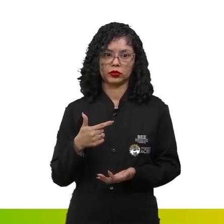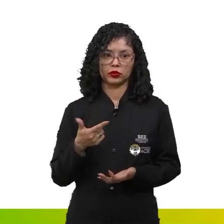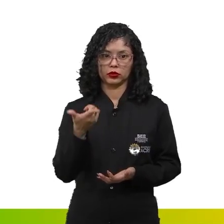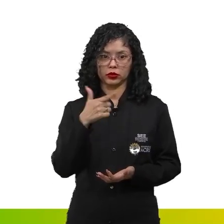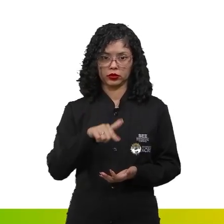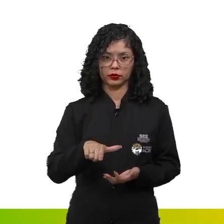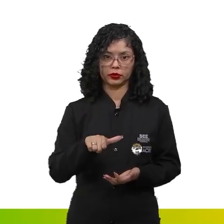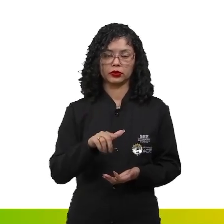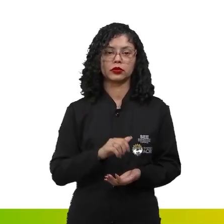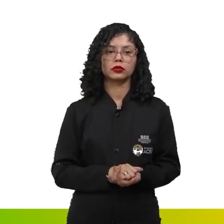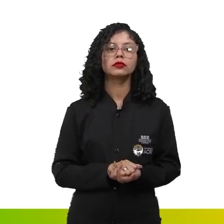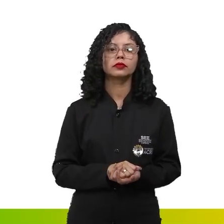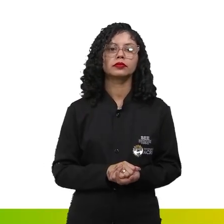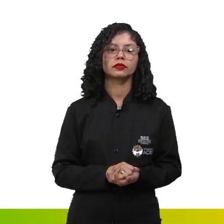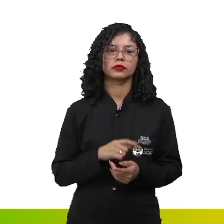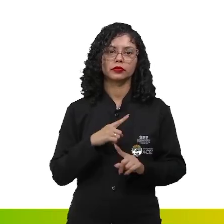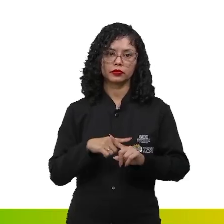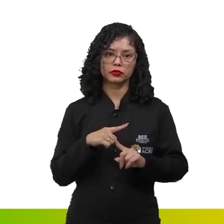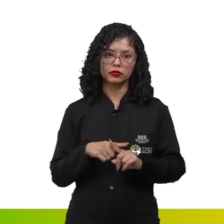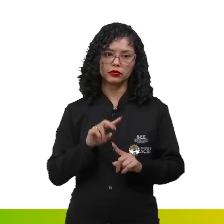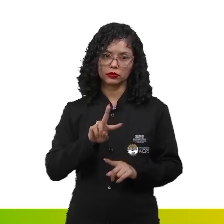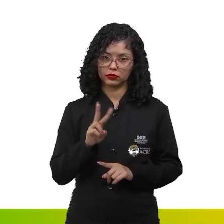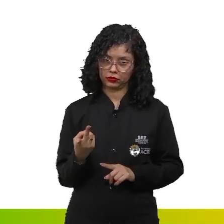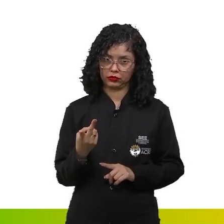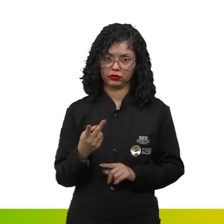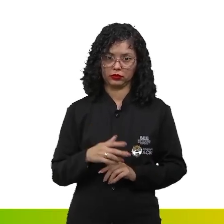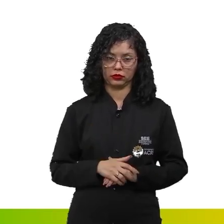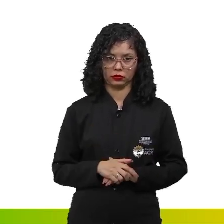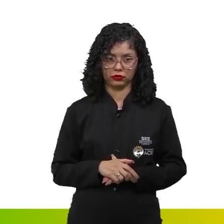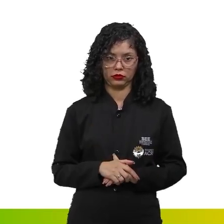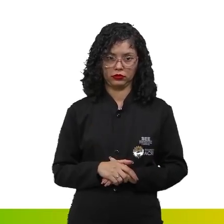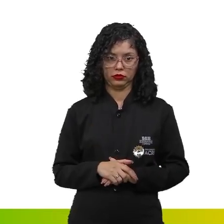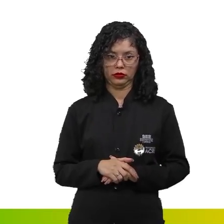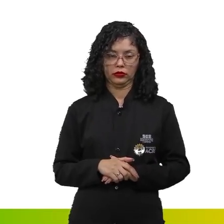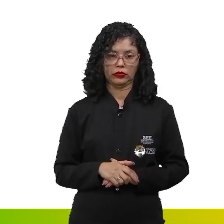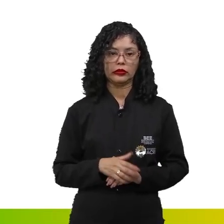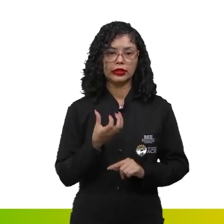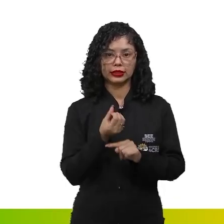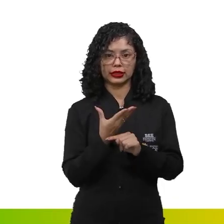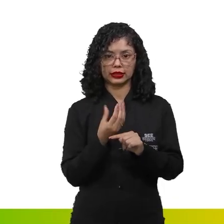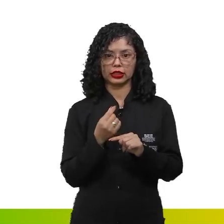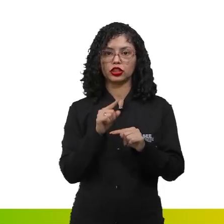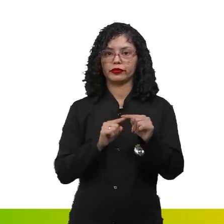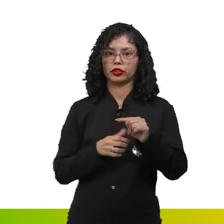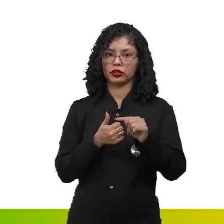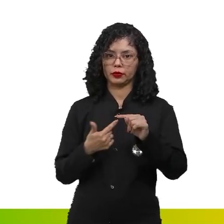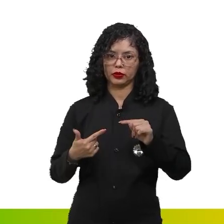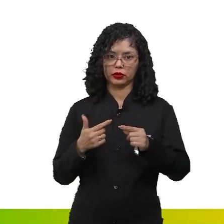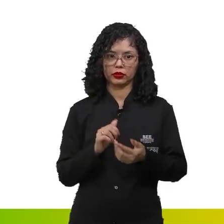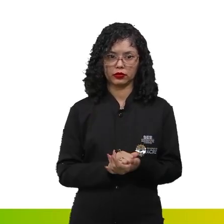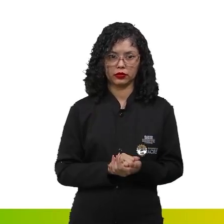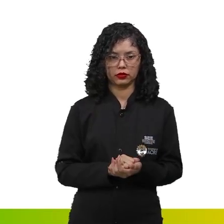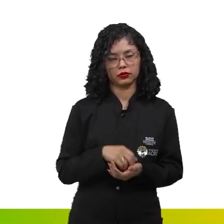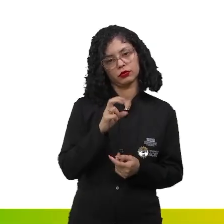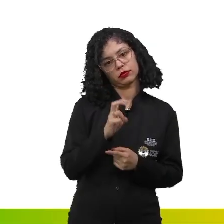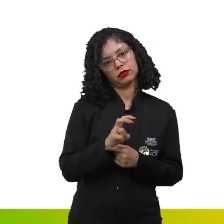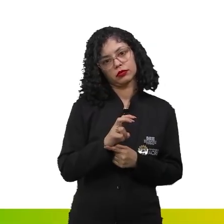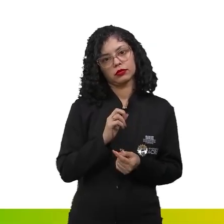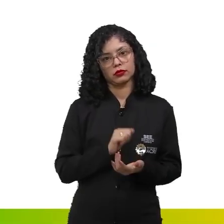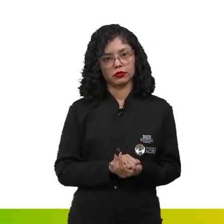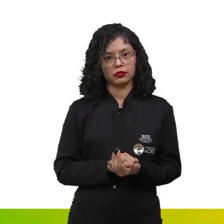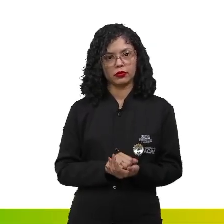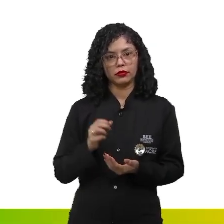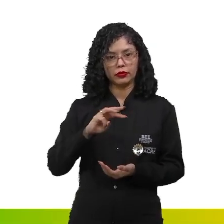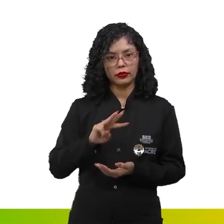repete o primeiro e multiplica pelo inverso do segundo. 60 por 12 vai dar 5. Então, vai